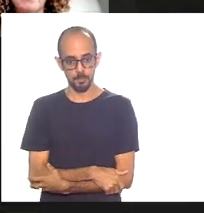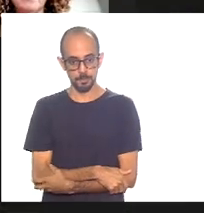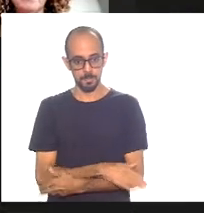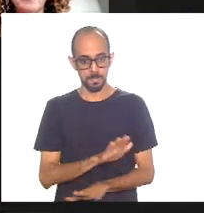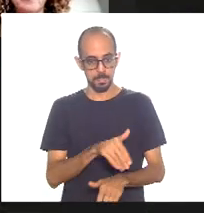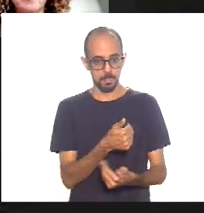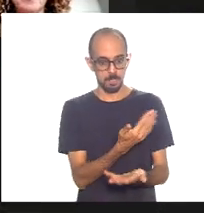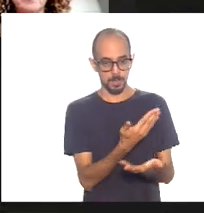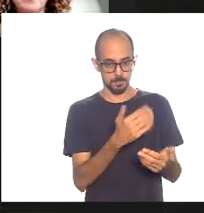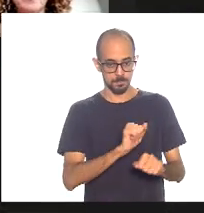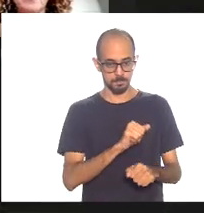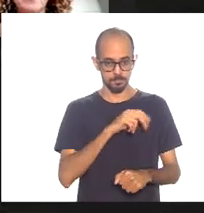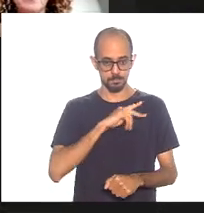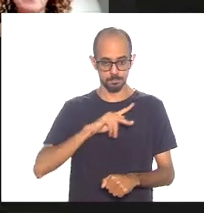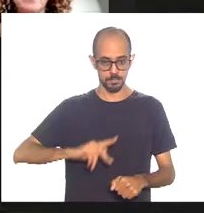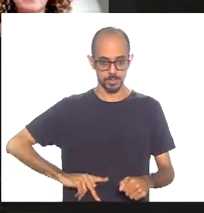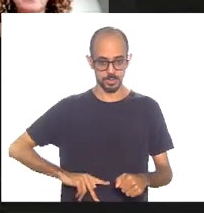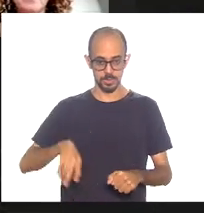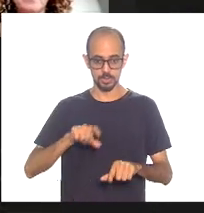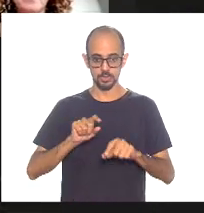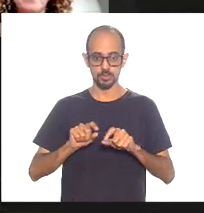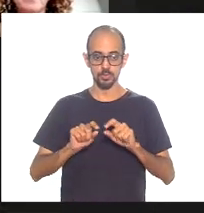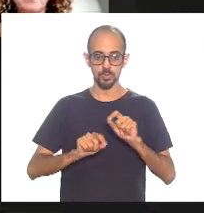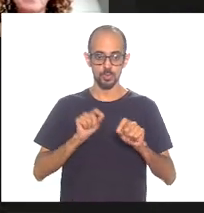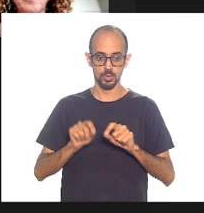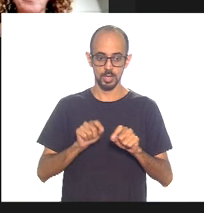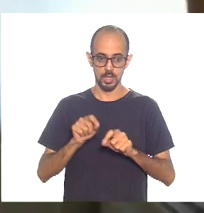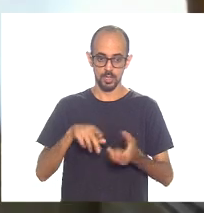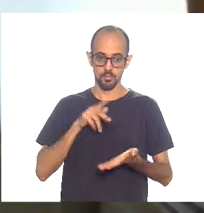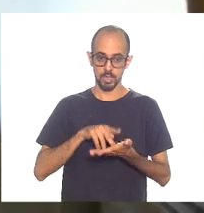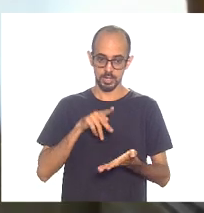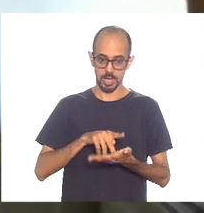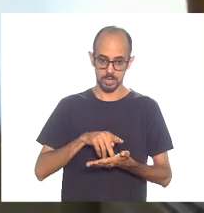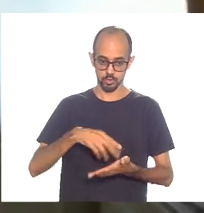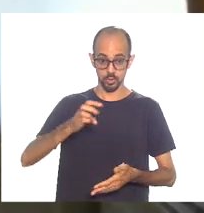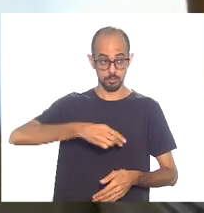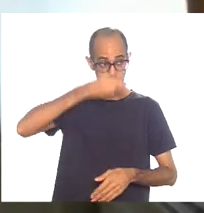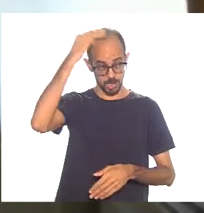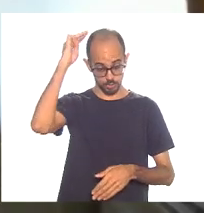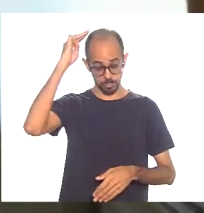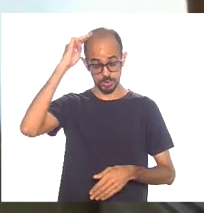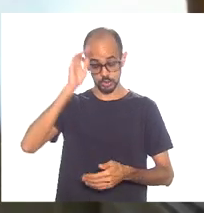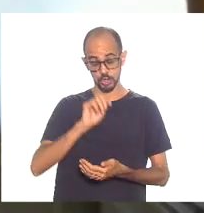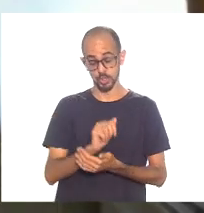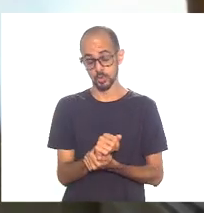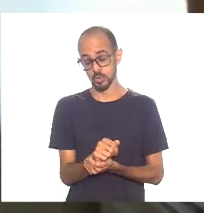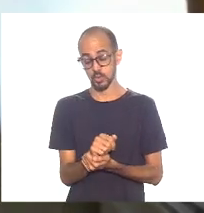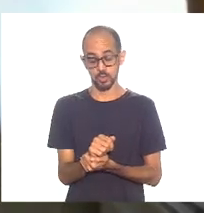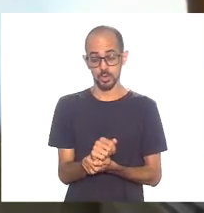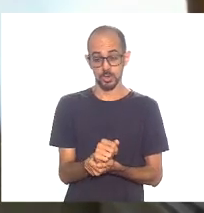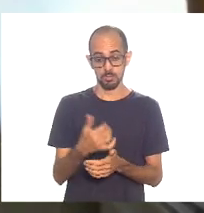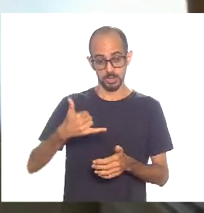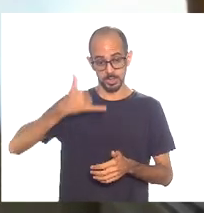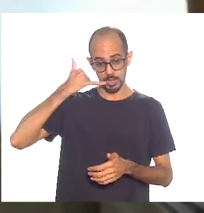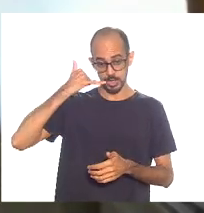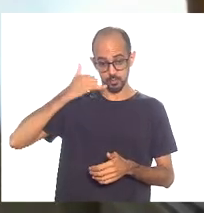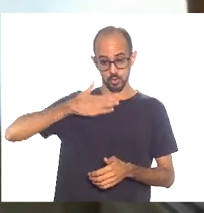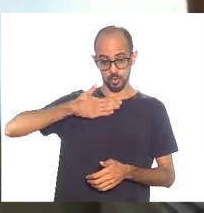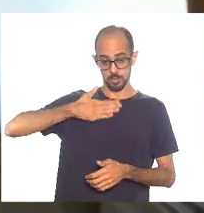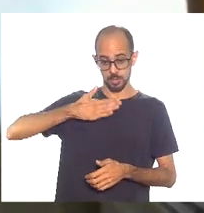Presidente, é verdade que o deputado Márcio Pacheco me telefonou